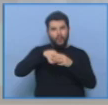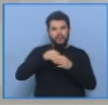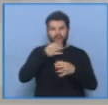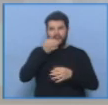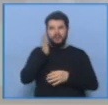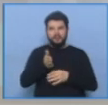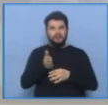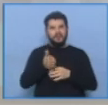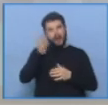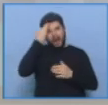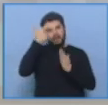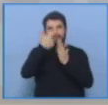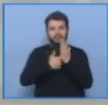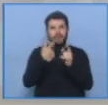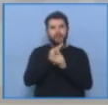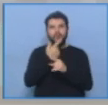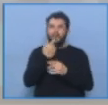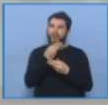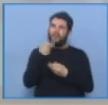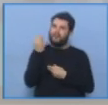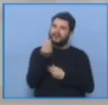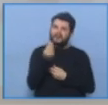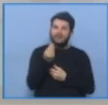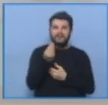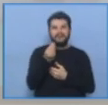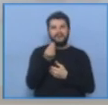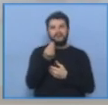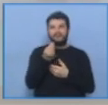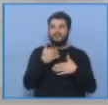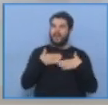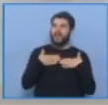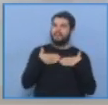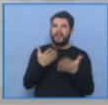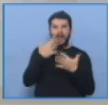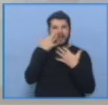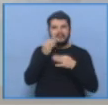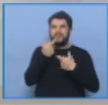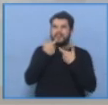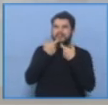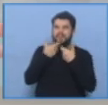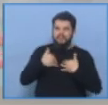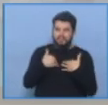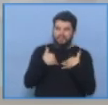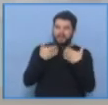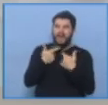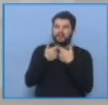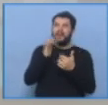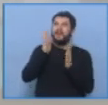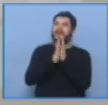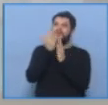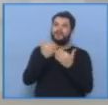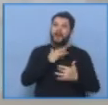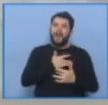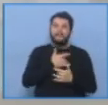que falávamos, acho que o texto tem esta coisa muito bonita da gratuidade total, não é? A fonte de tudo é a gratuidade de Deus e Deus ama a